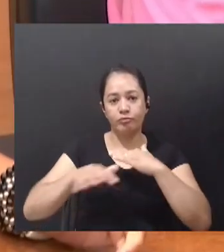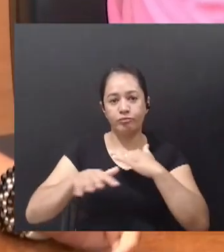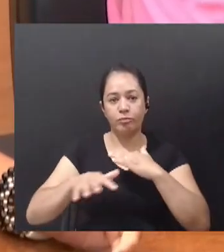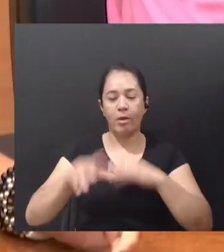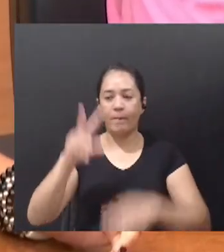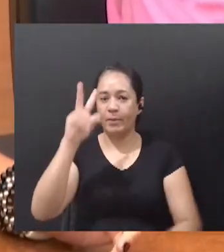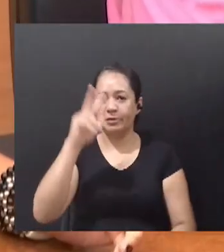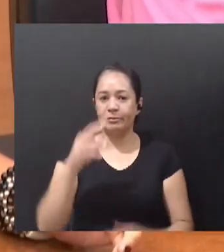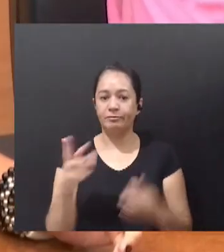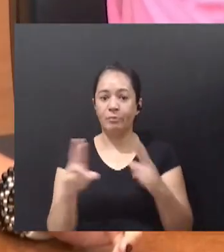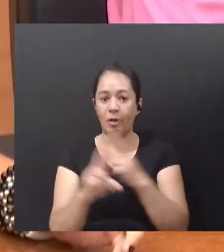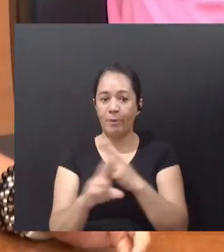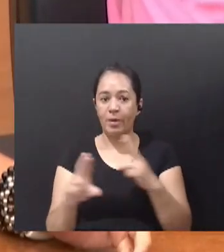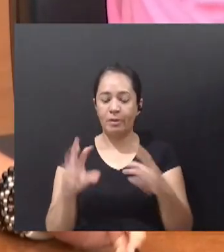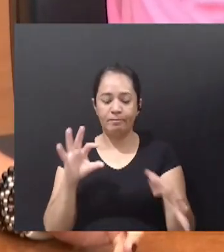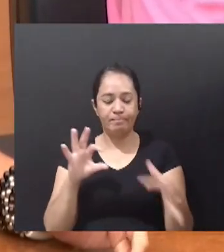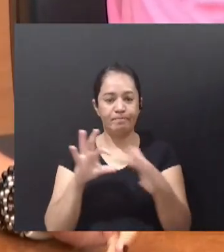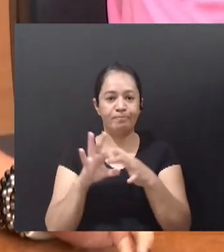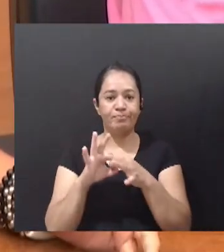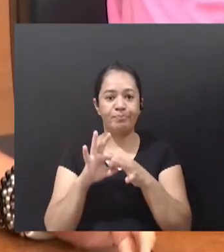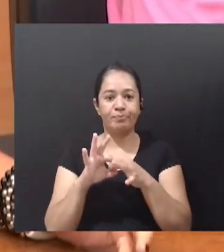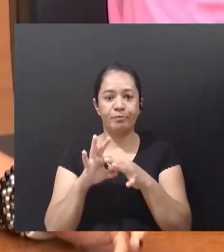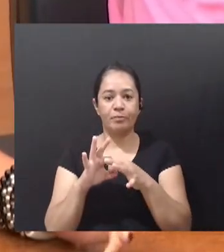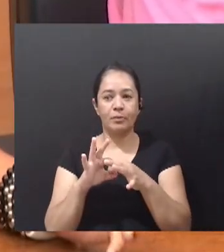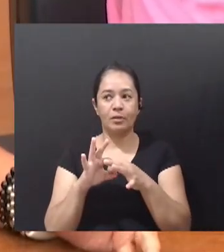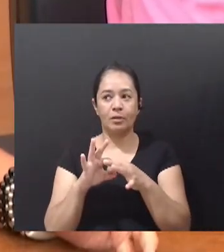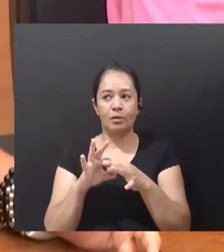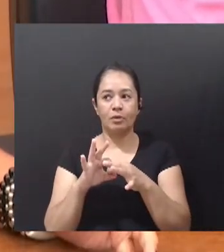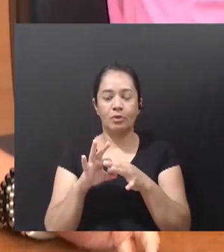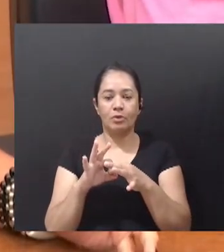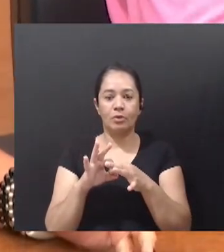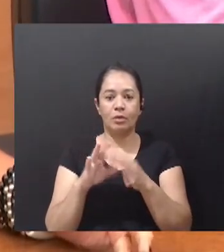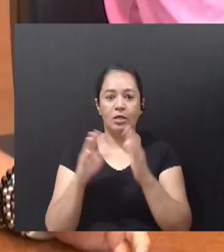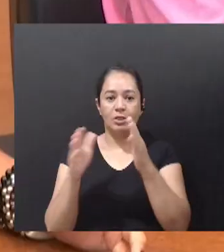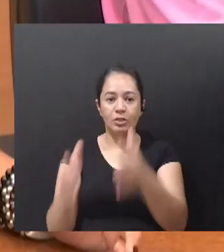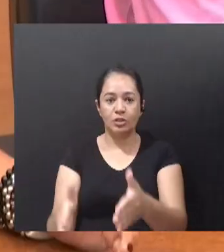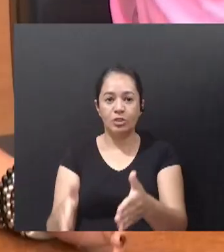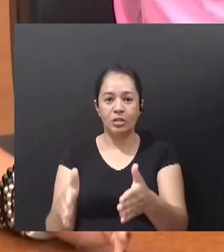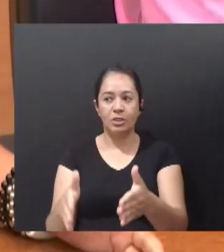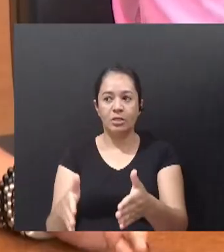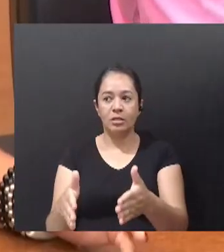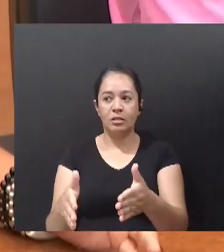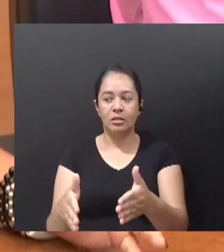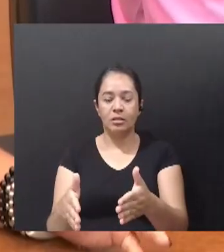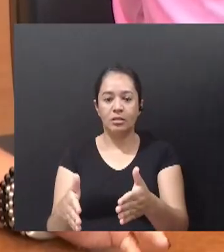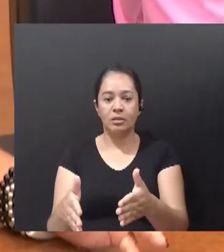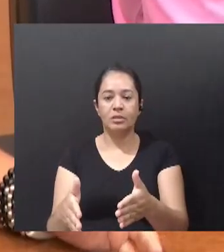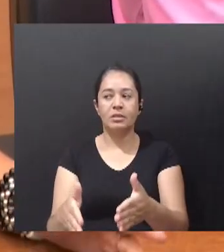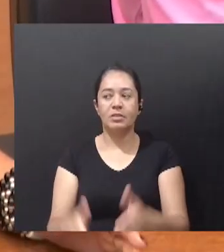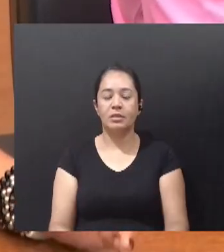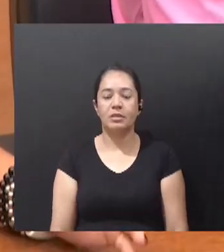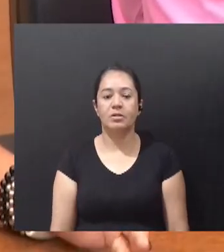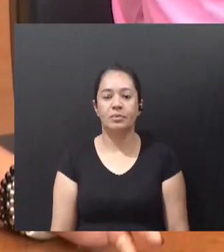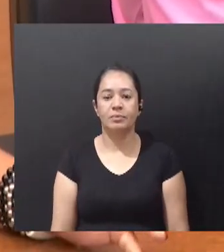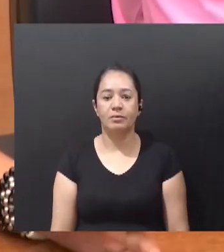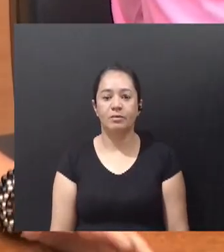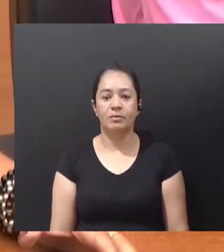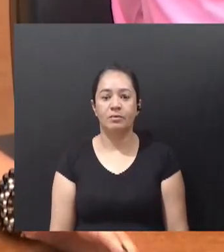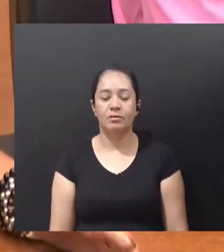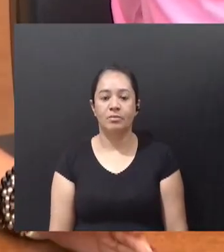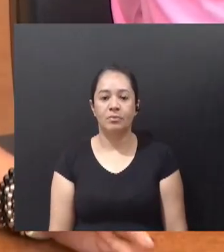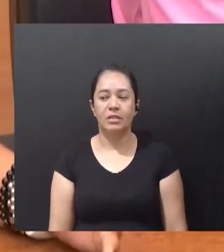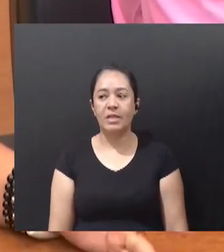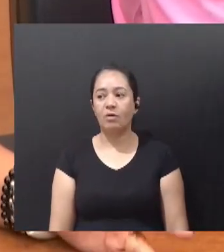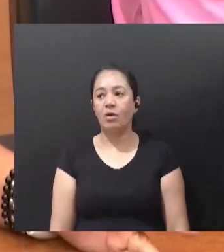uma conexão com a chegada do hip hop no Brasil, né? Então passa por Campinas também. E mesmo